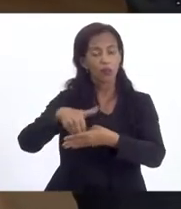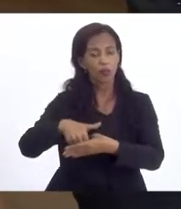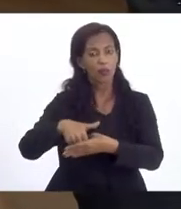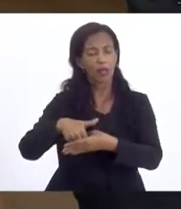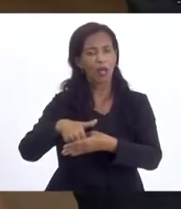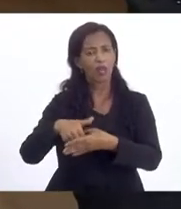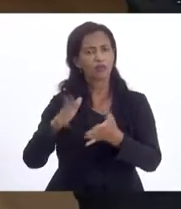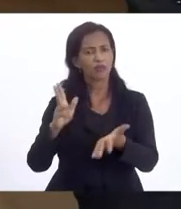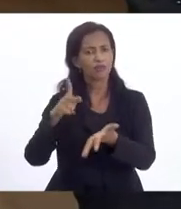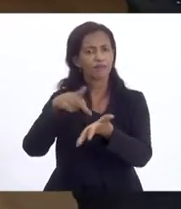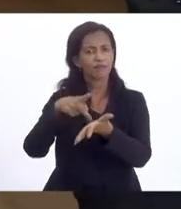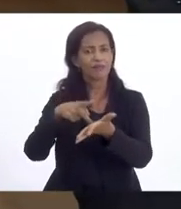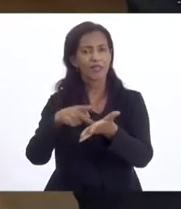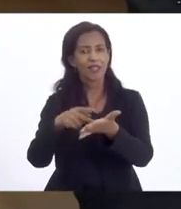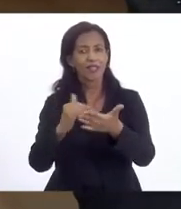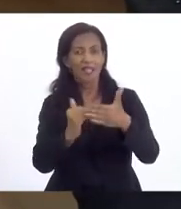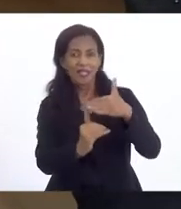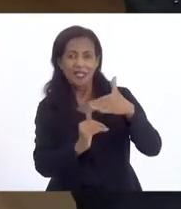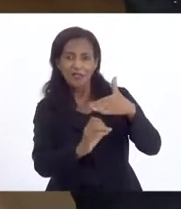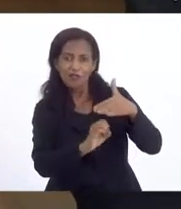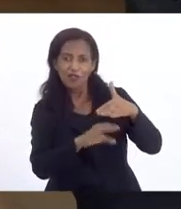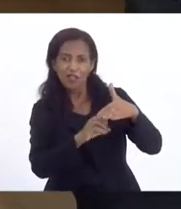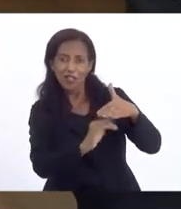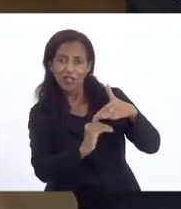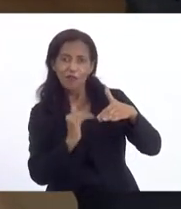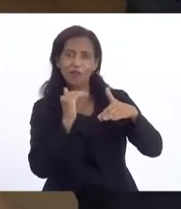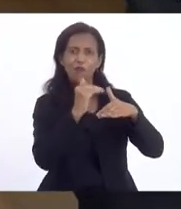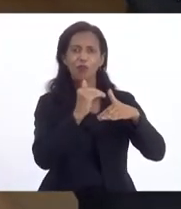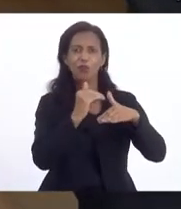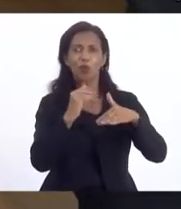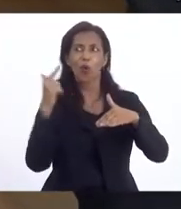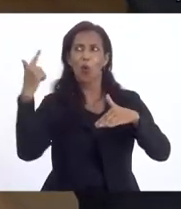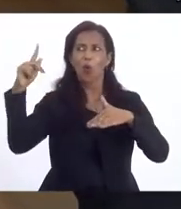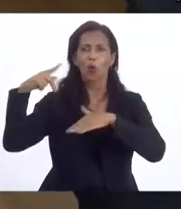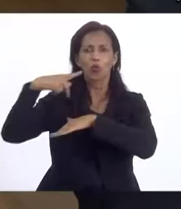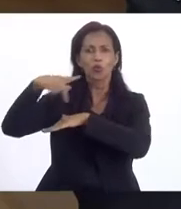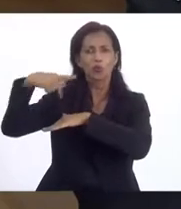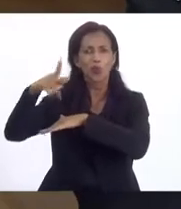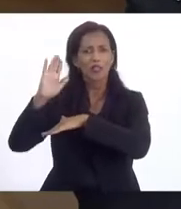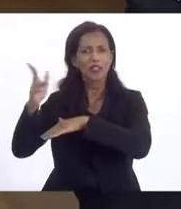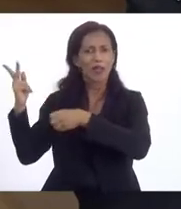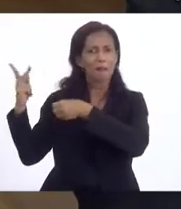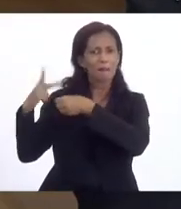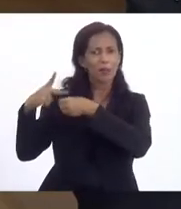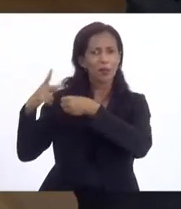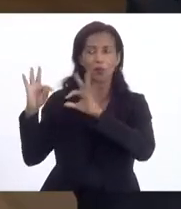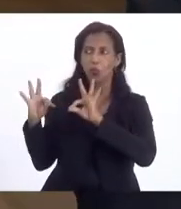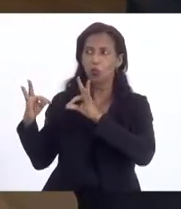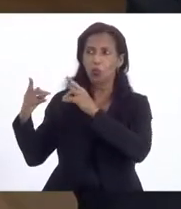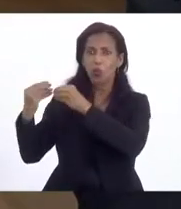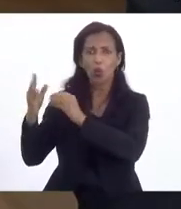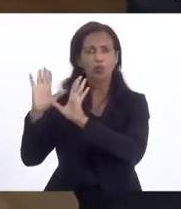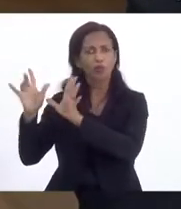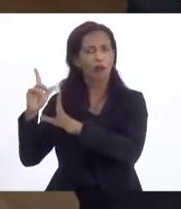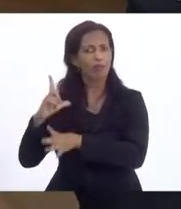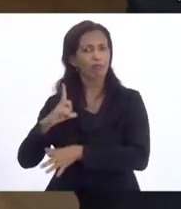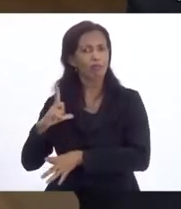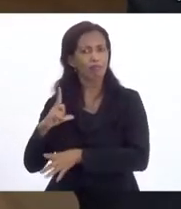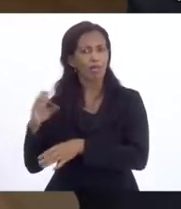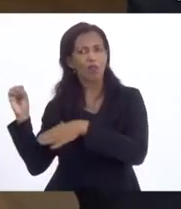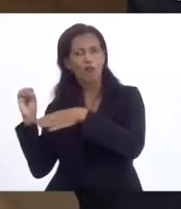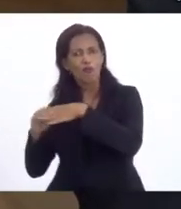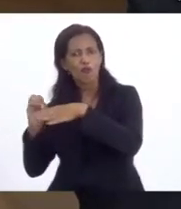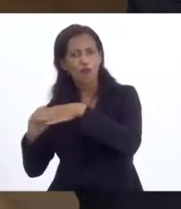é realidade, que é o Fundo Soberano, que os países produtores de petróleo, quase que a totalidade deles tem os seus